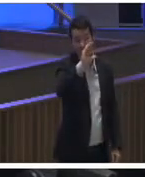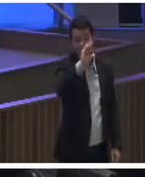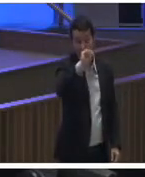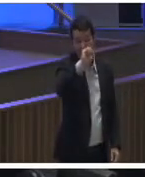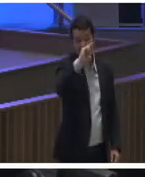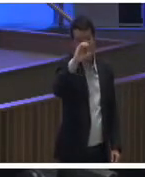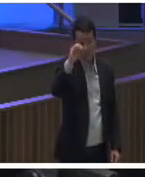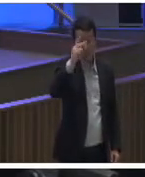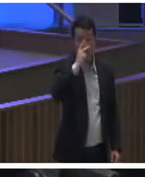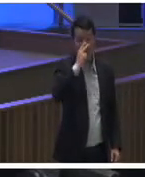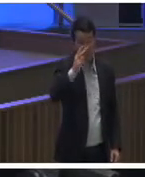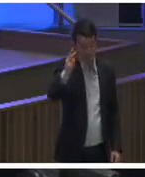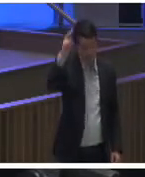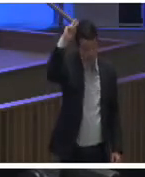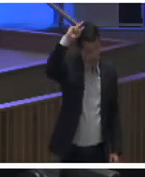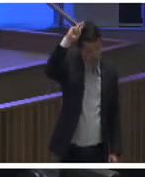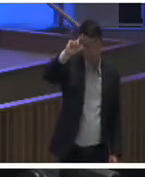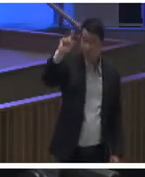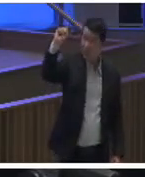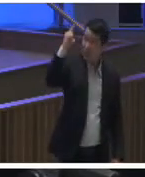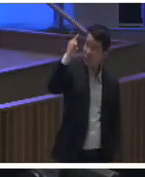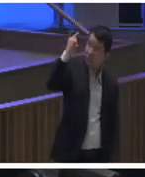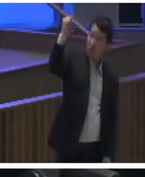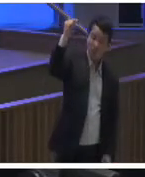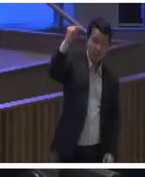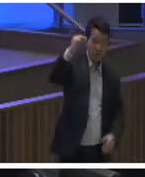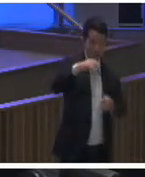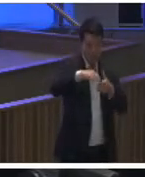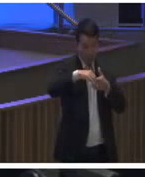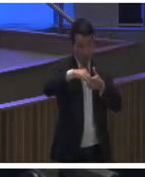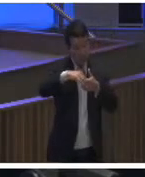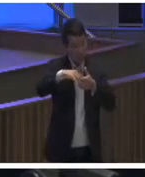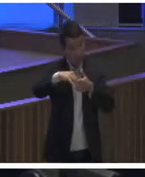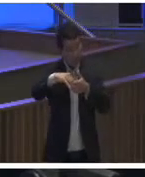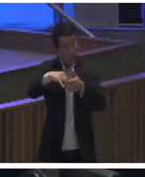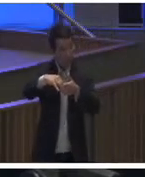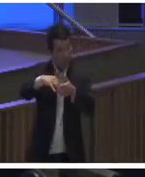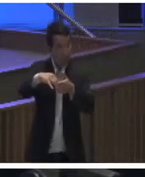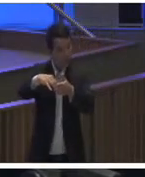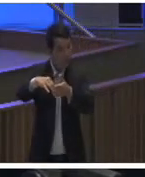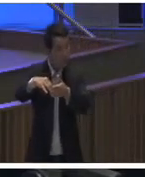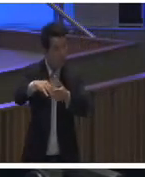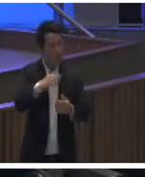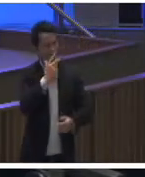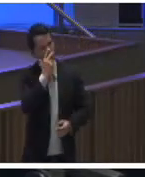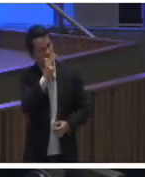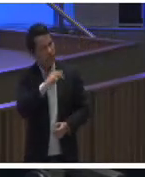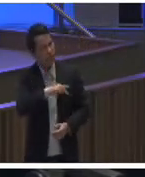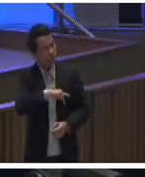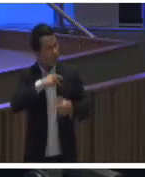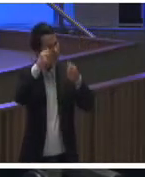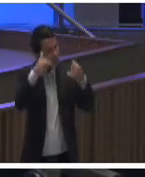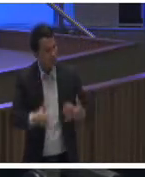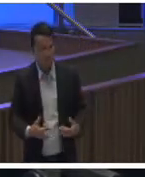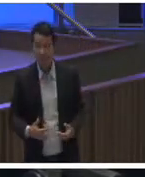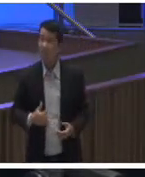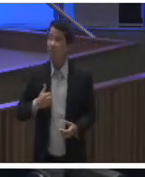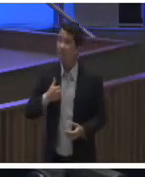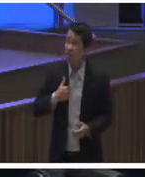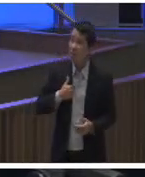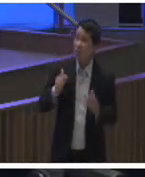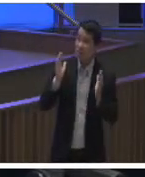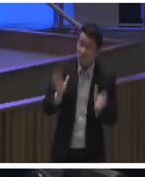Eu cheguei em Corinto porque o Senhor me mandou para Corinto, e eu fiquei em Corinto enquanto Deus me mandou ficar lá, e eu